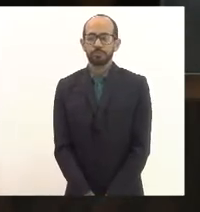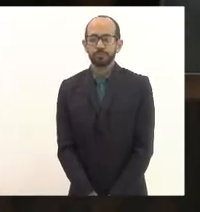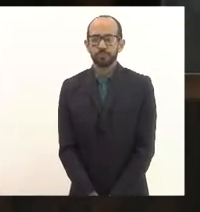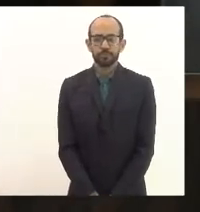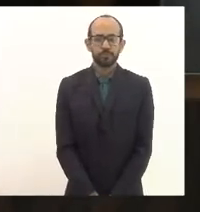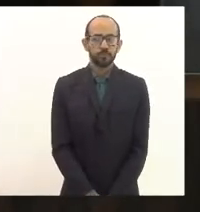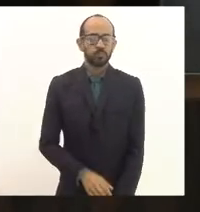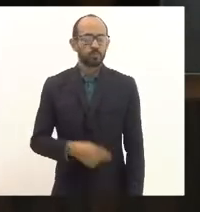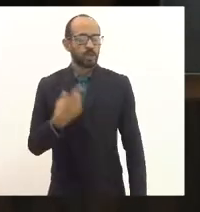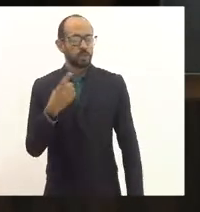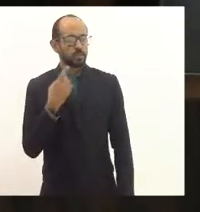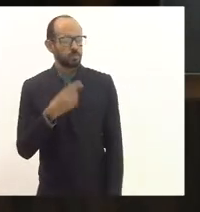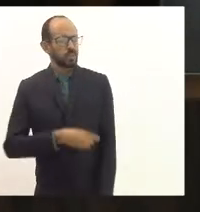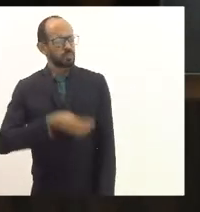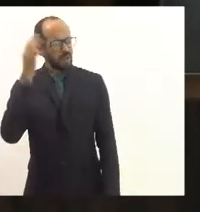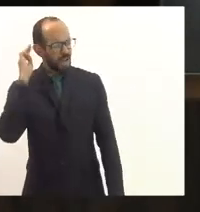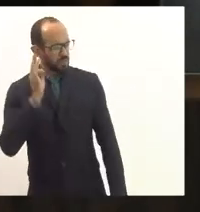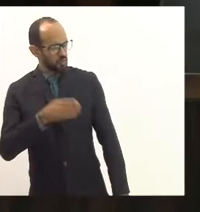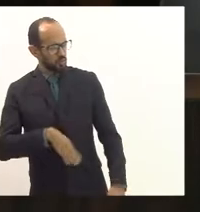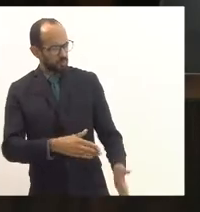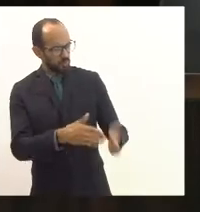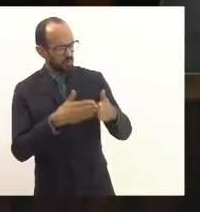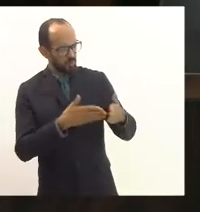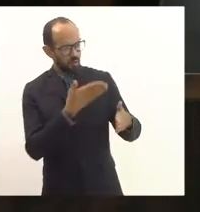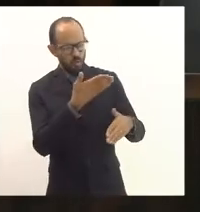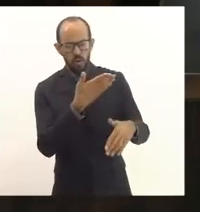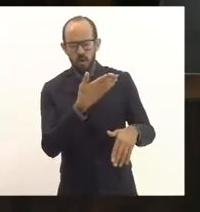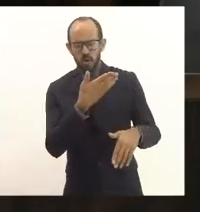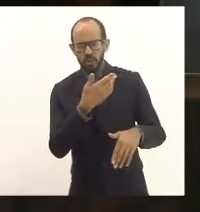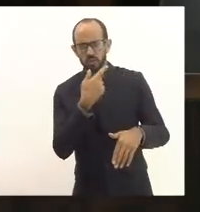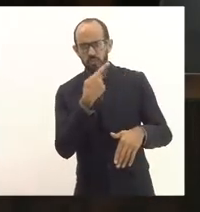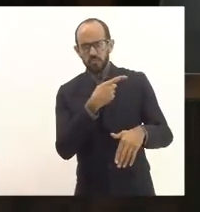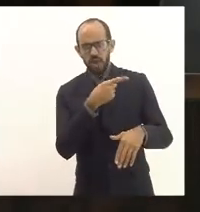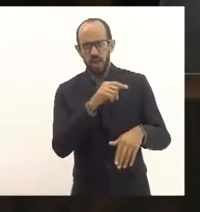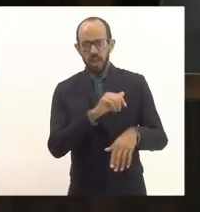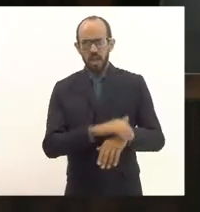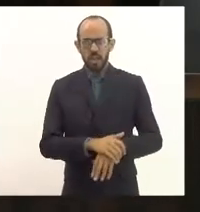Deputado Márcio. Sim, senhor presidente. Deixa eu dizer.